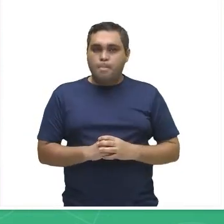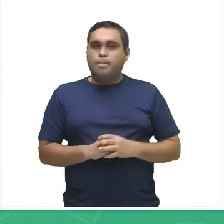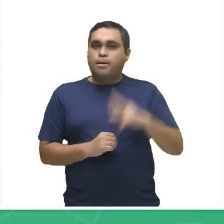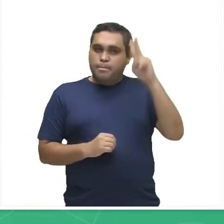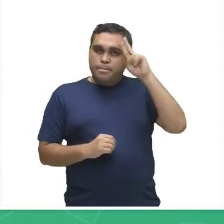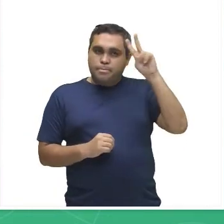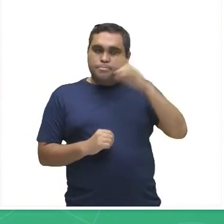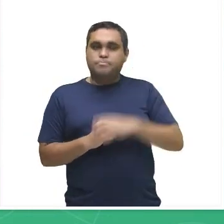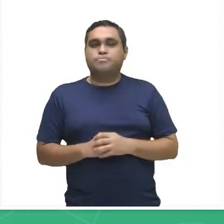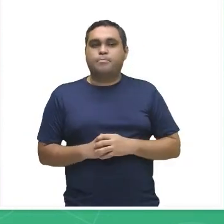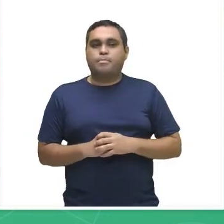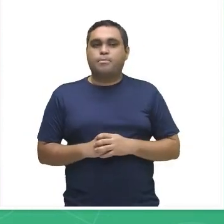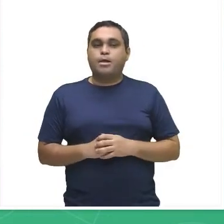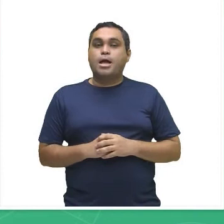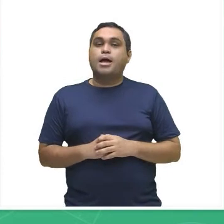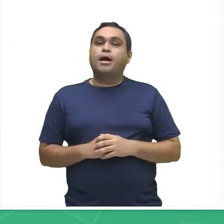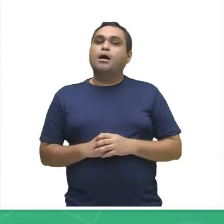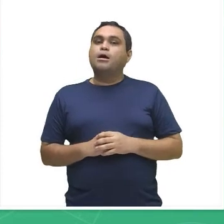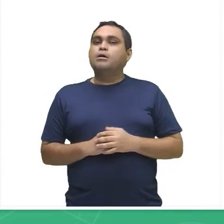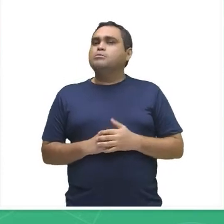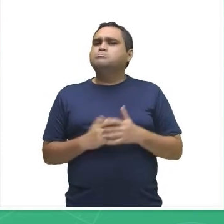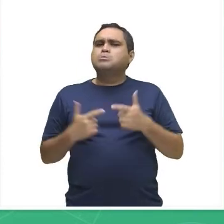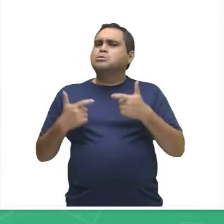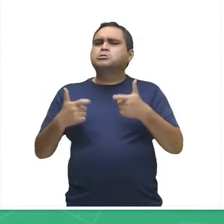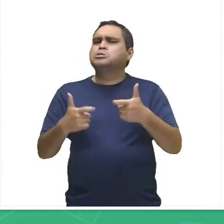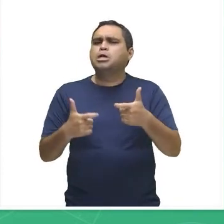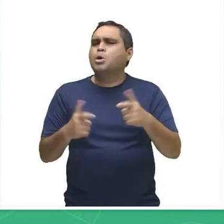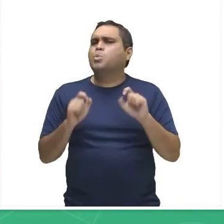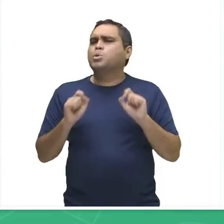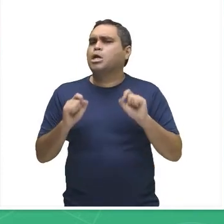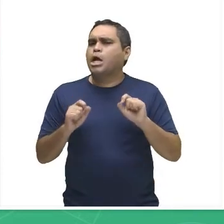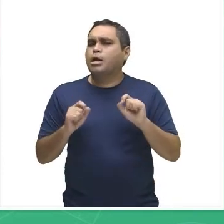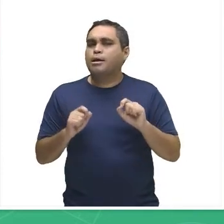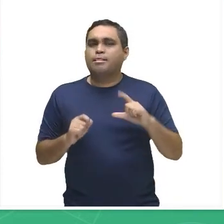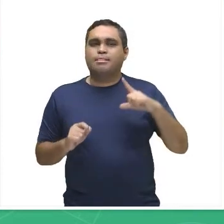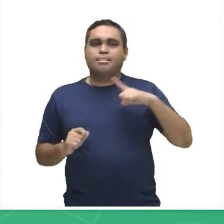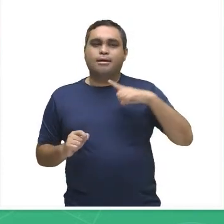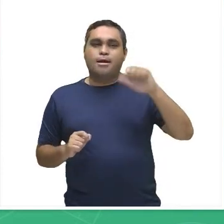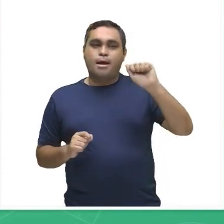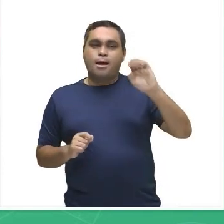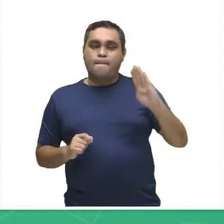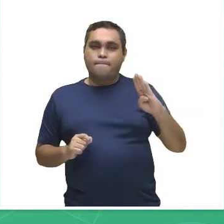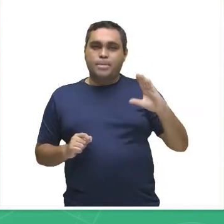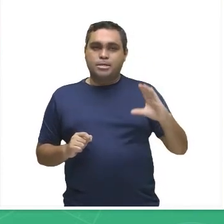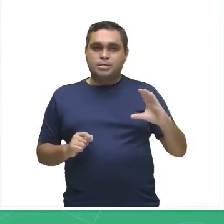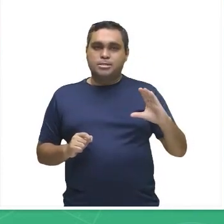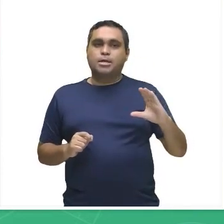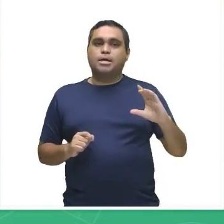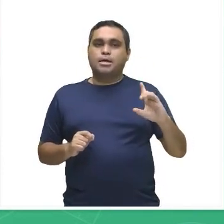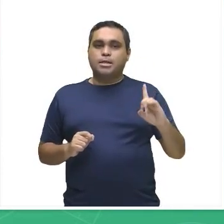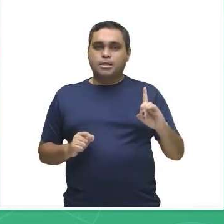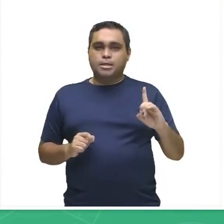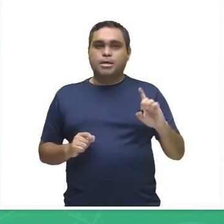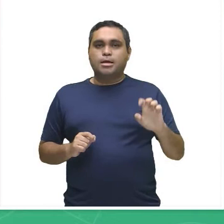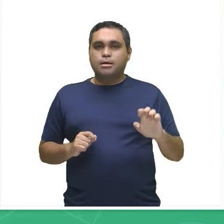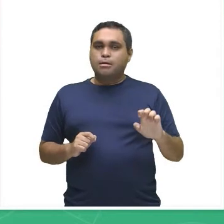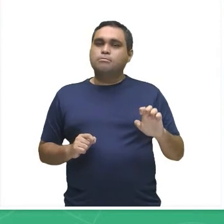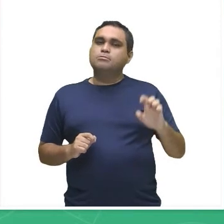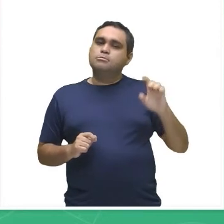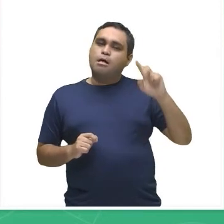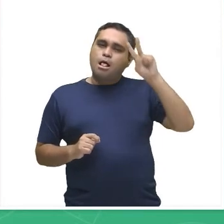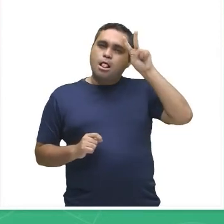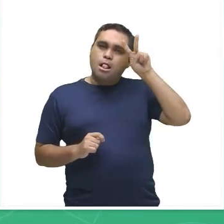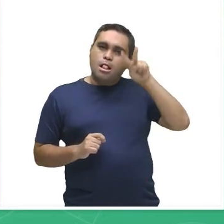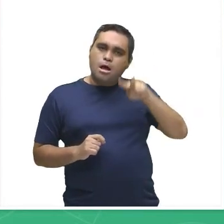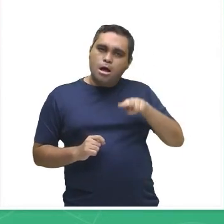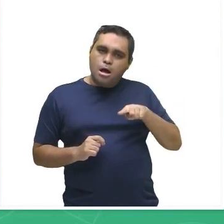Então, vocês vão ter aí 5 alternativas, leiam essas alternativas, reflitam sobre elas e o melhor de tudo, compartilhem